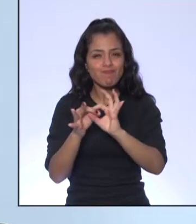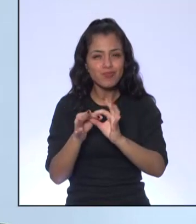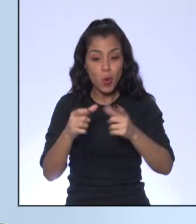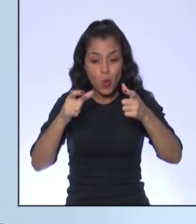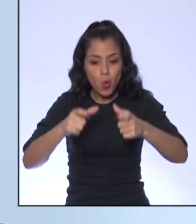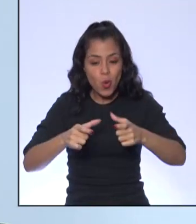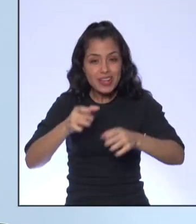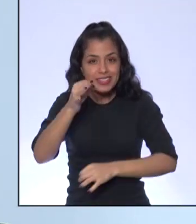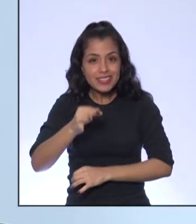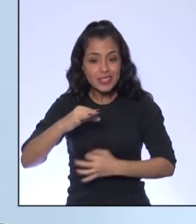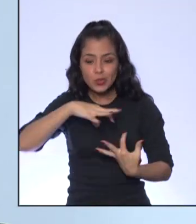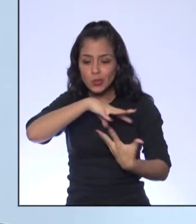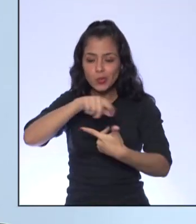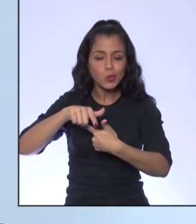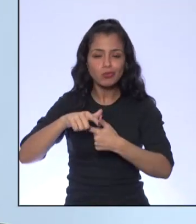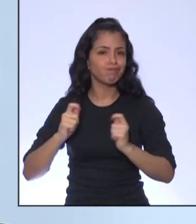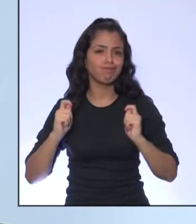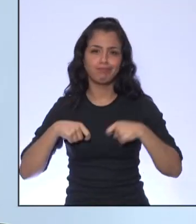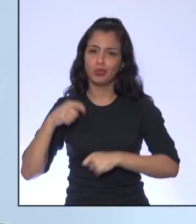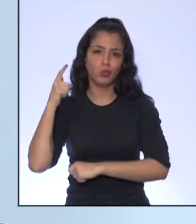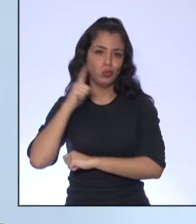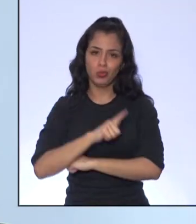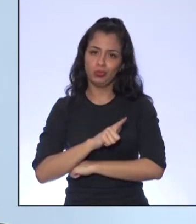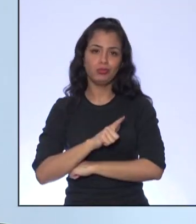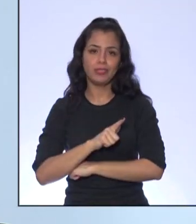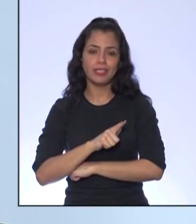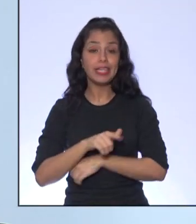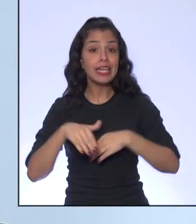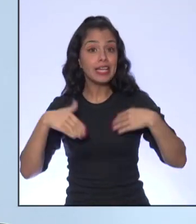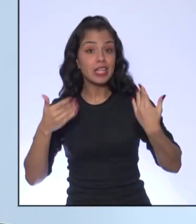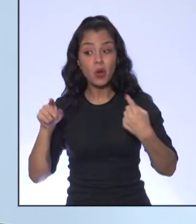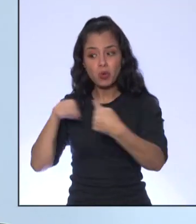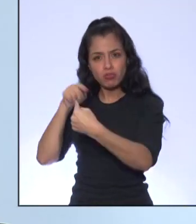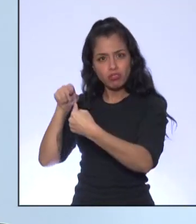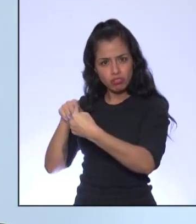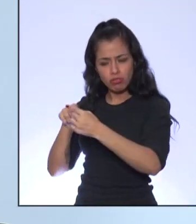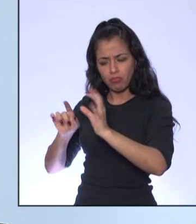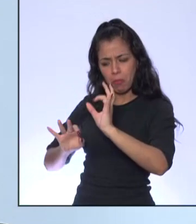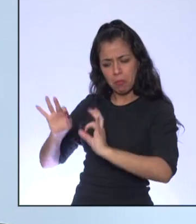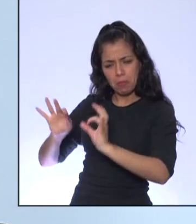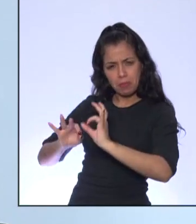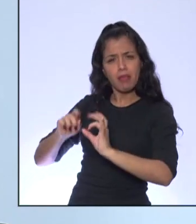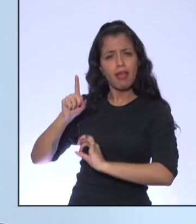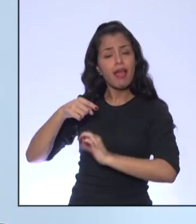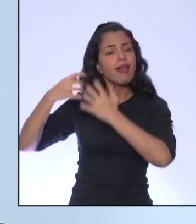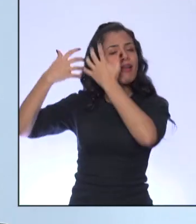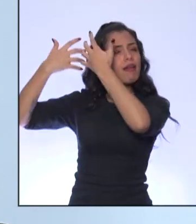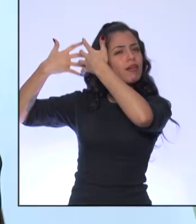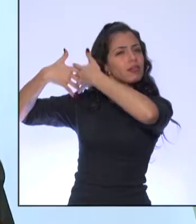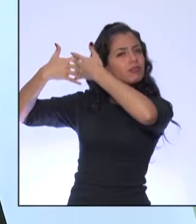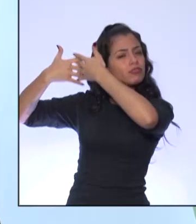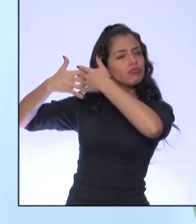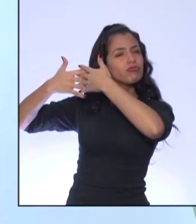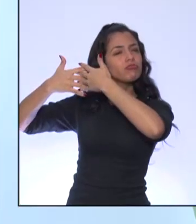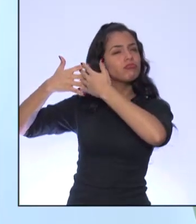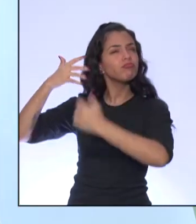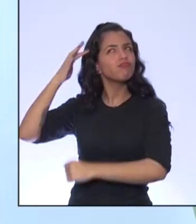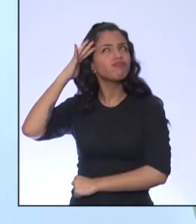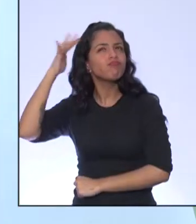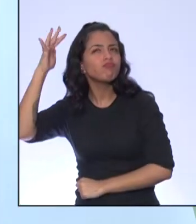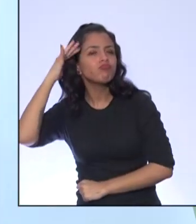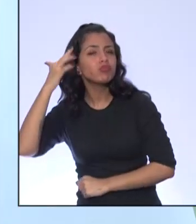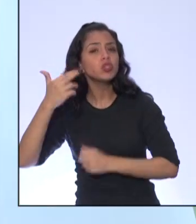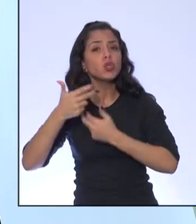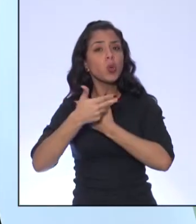da nossa reflexão é pensar um pouquinho sobre essa nossa trajetória e essas influências que nós